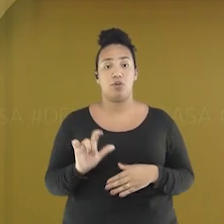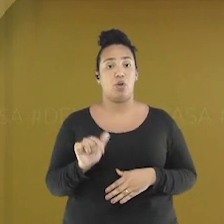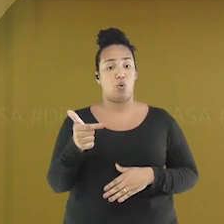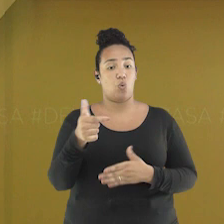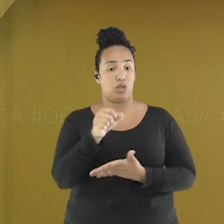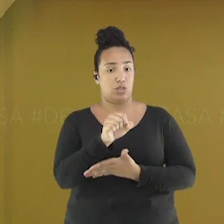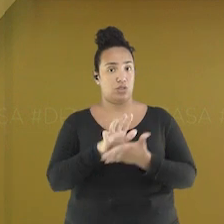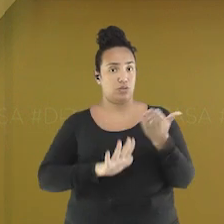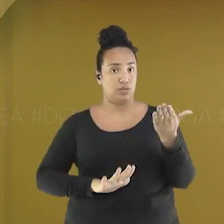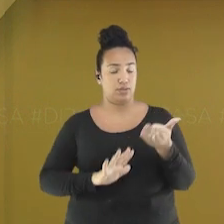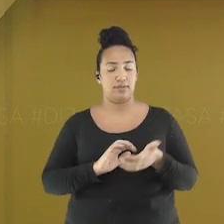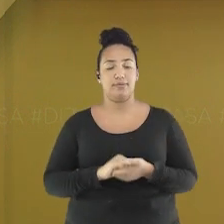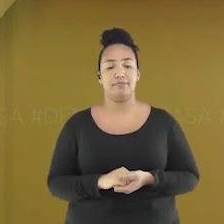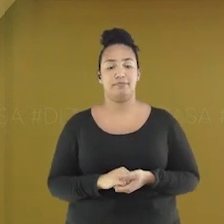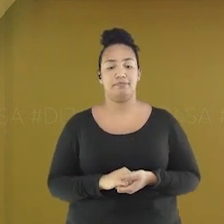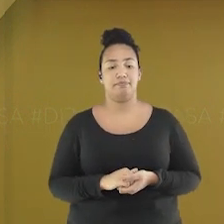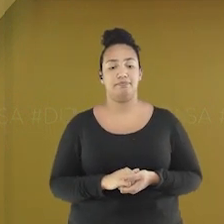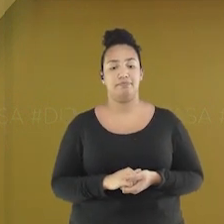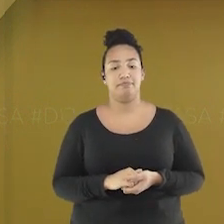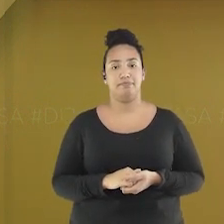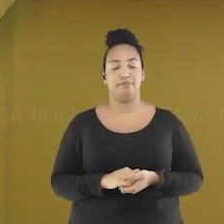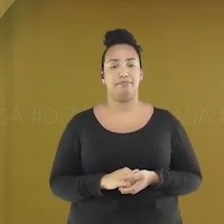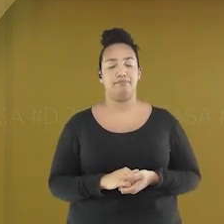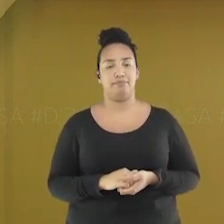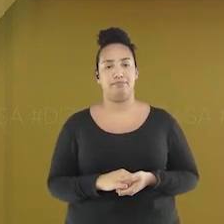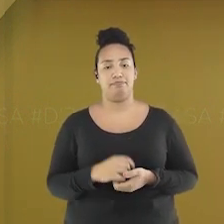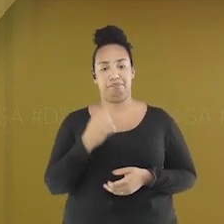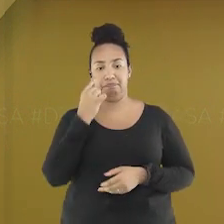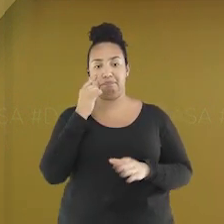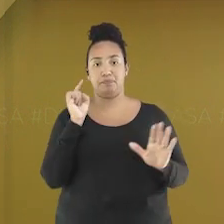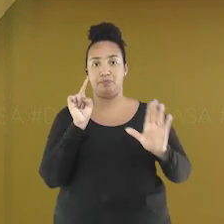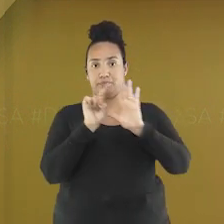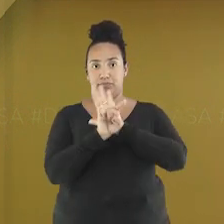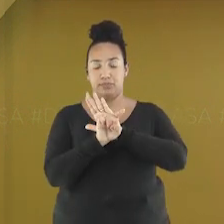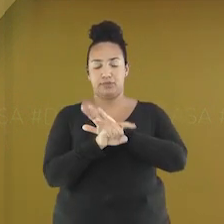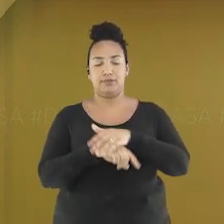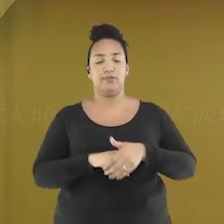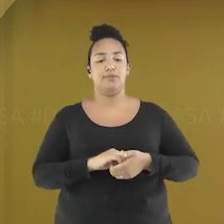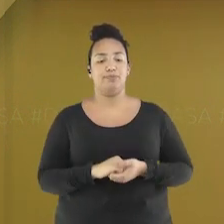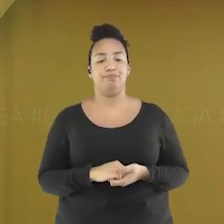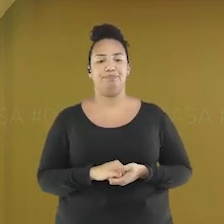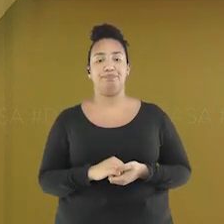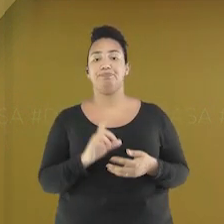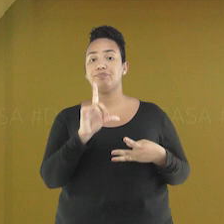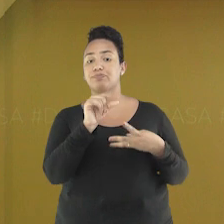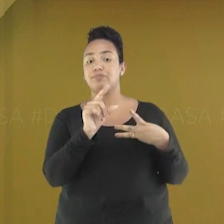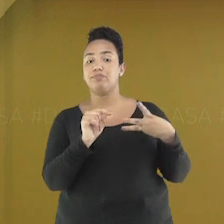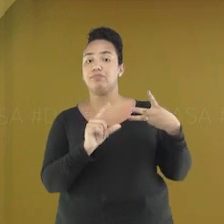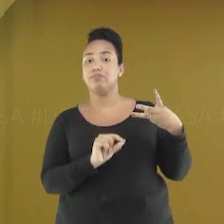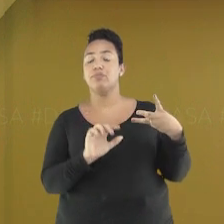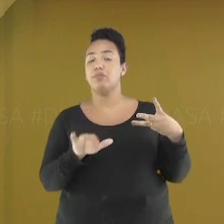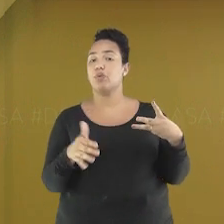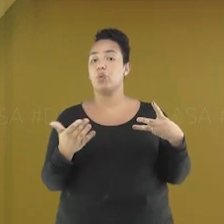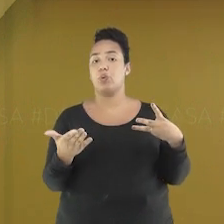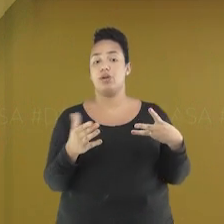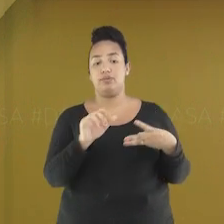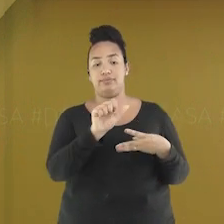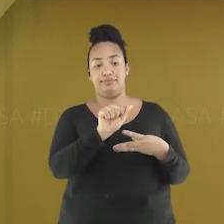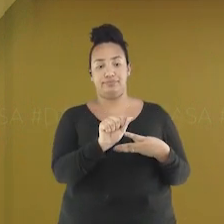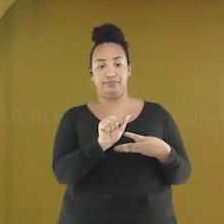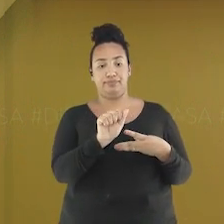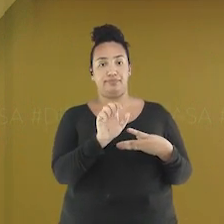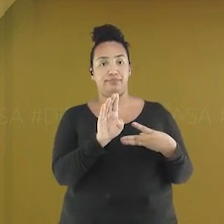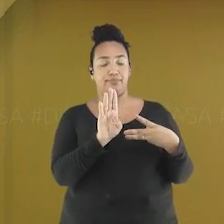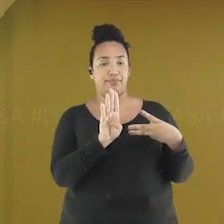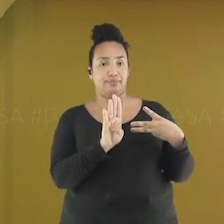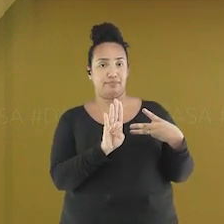atividade. Labor Day, an annual celebration of... Vejamos as opções. A. Kids